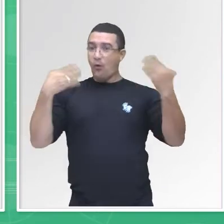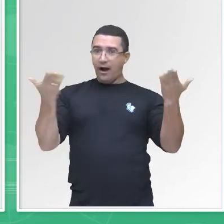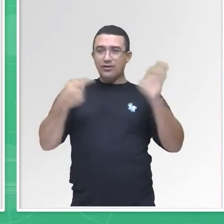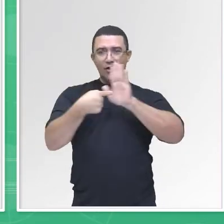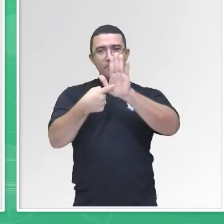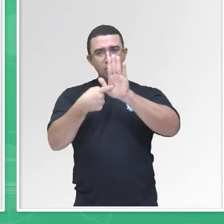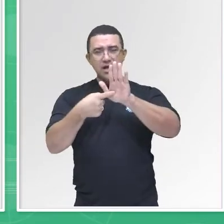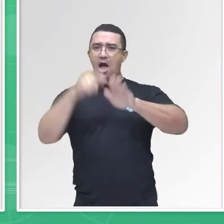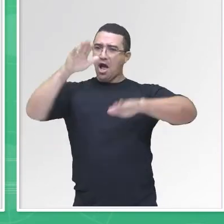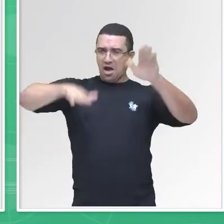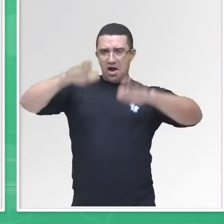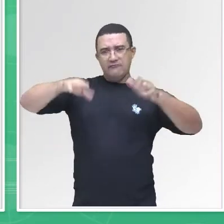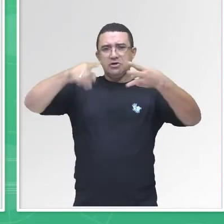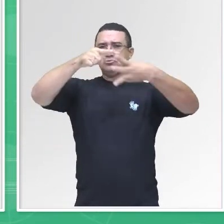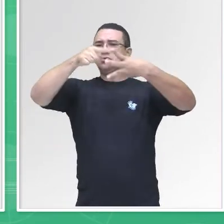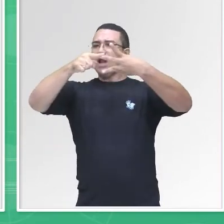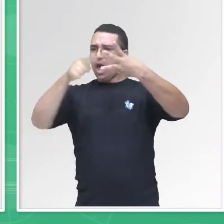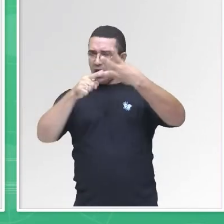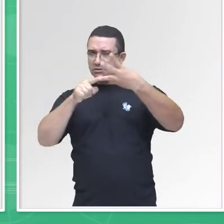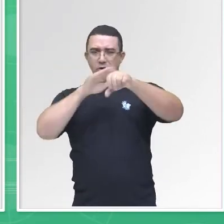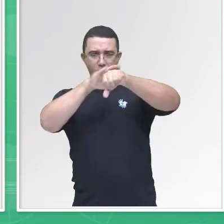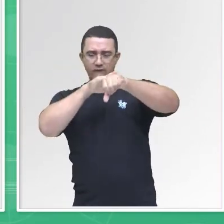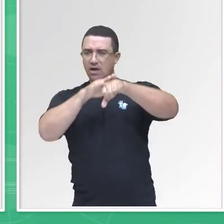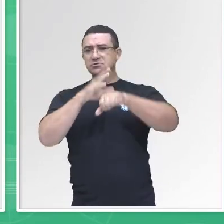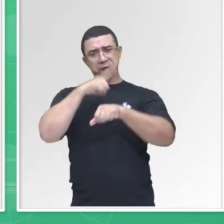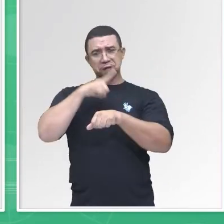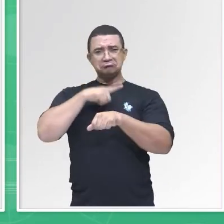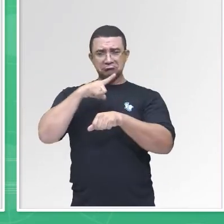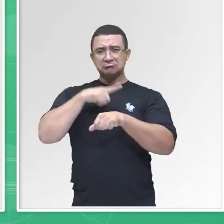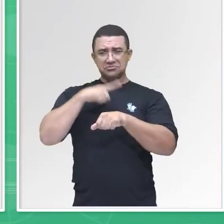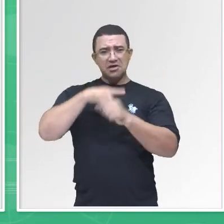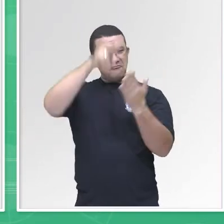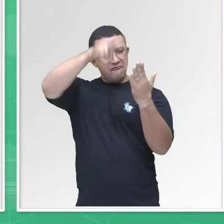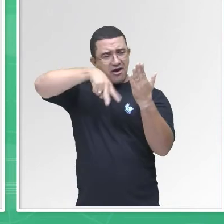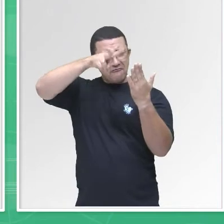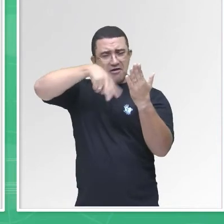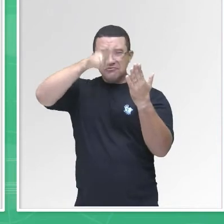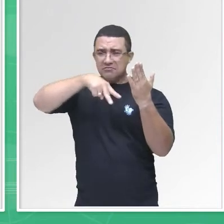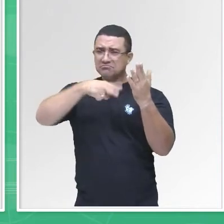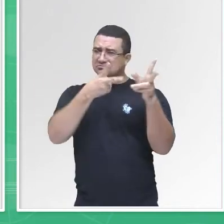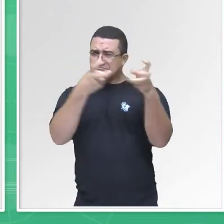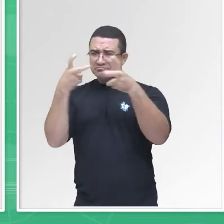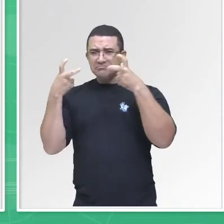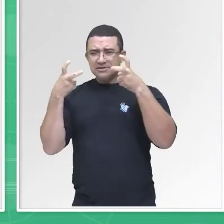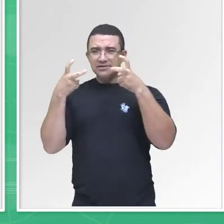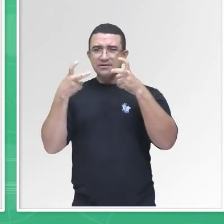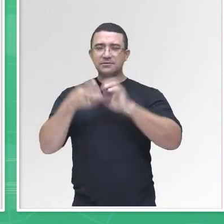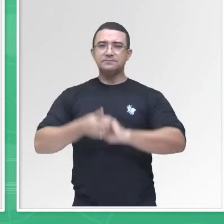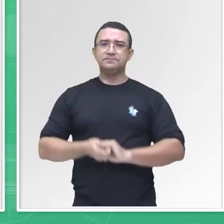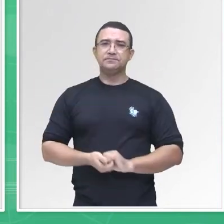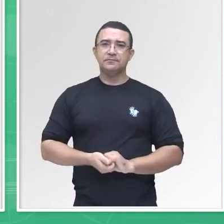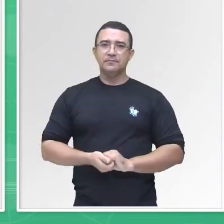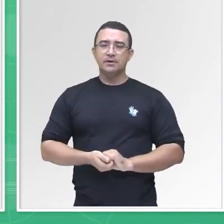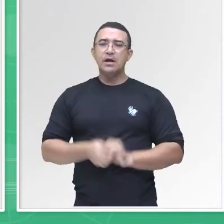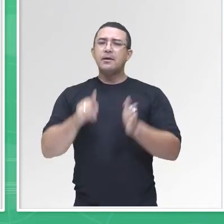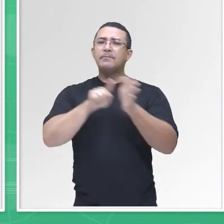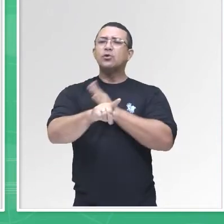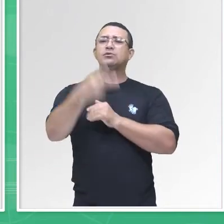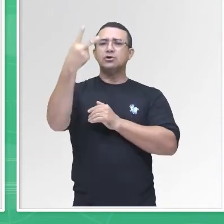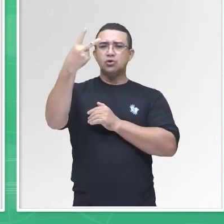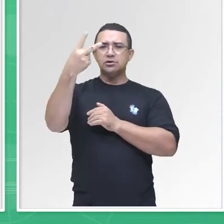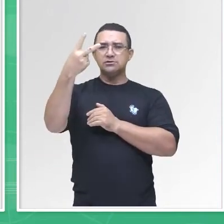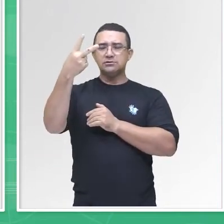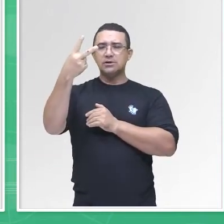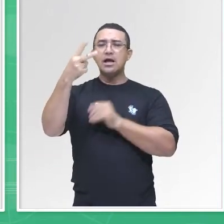os dois, ou os três, não sei. Leia, faça a sua leitura e perceba isso. E a segunda questão é para você deletrear